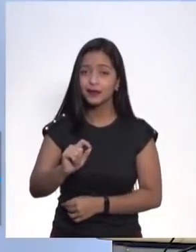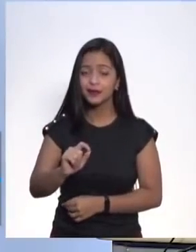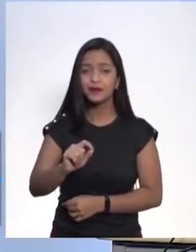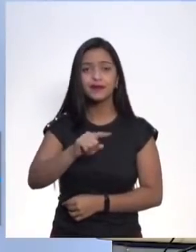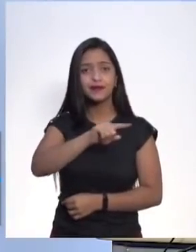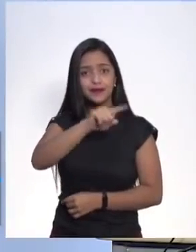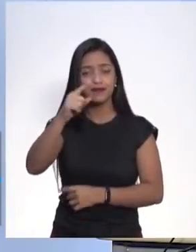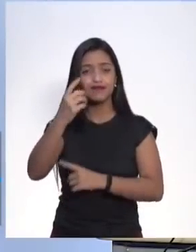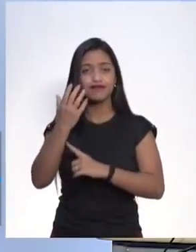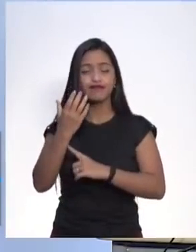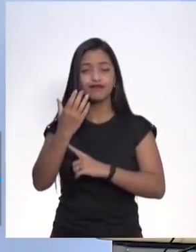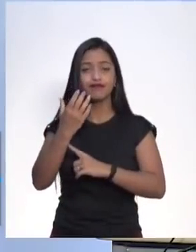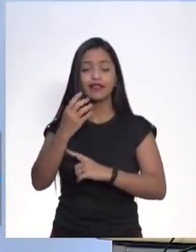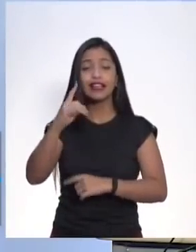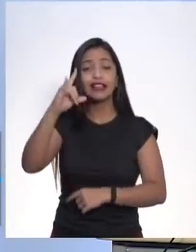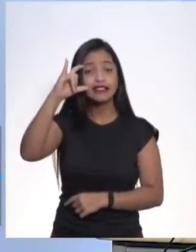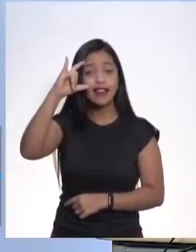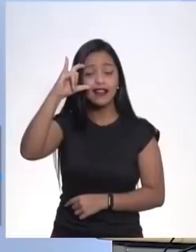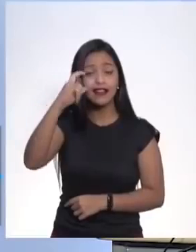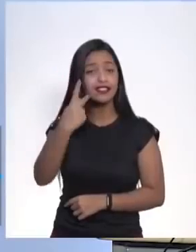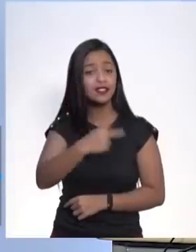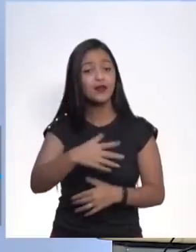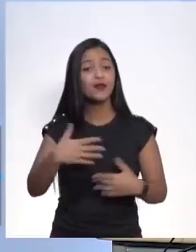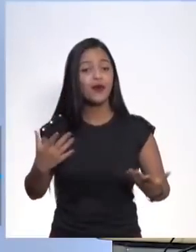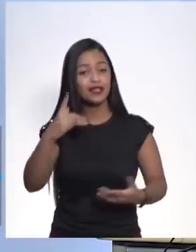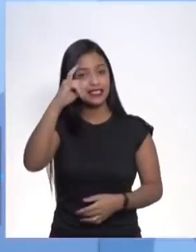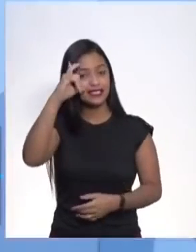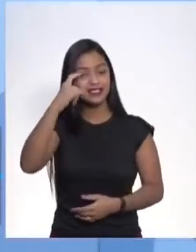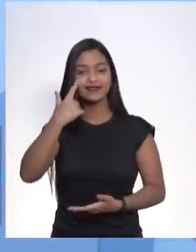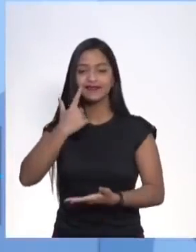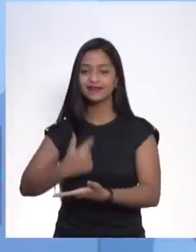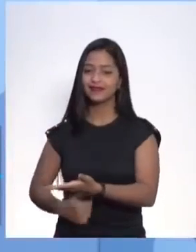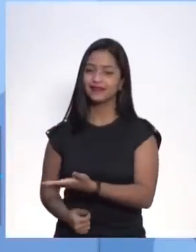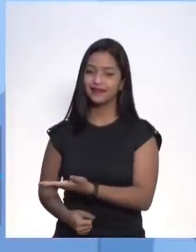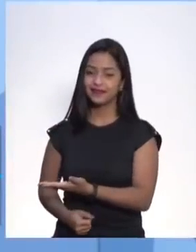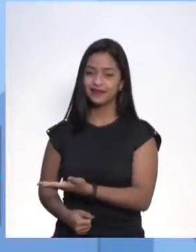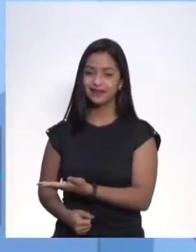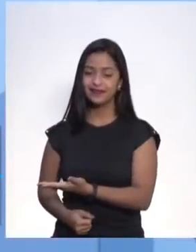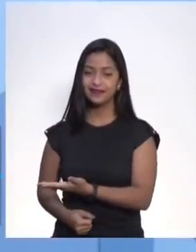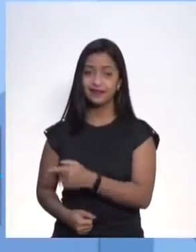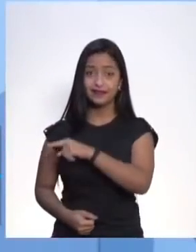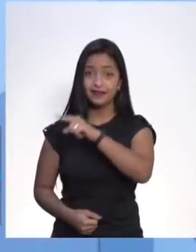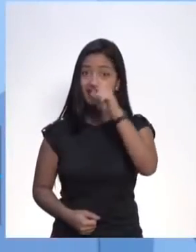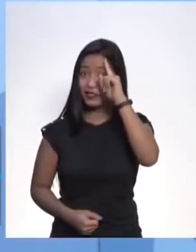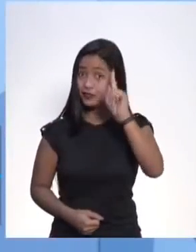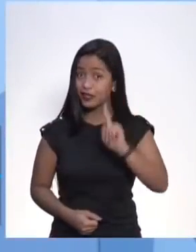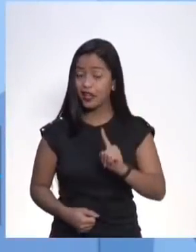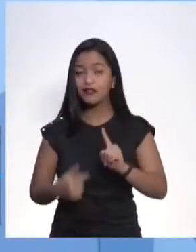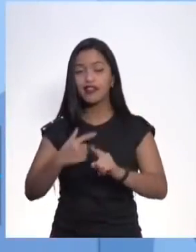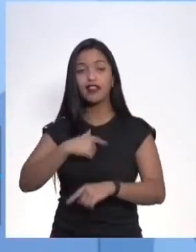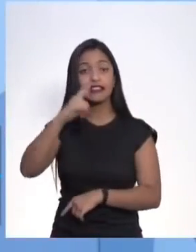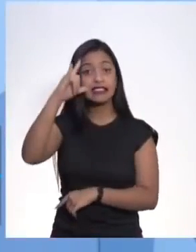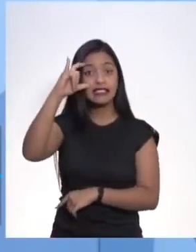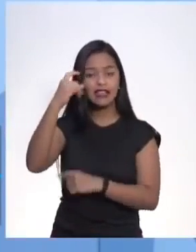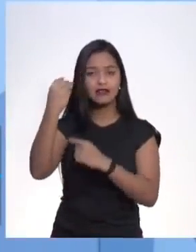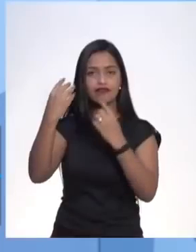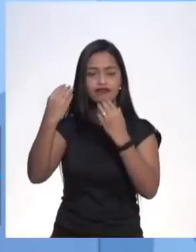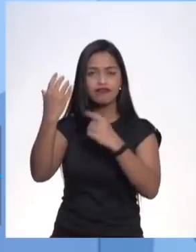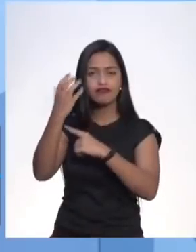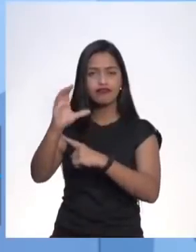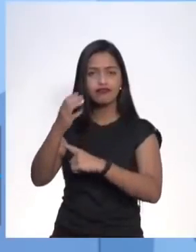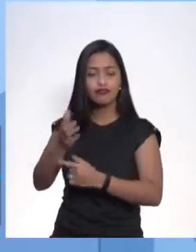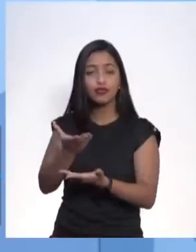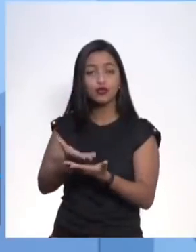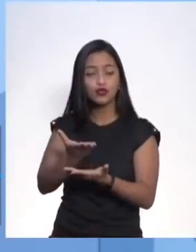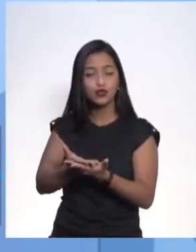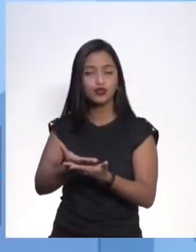o Instagram dela aí, né, Ana? Faz aí propaganda do seu Instagram. Sim. É, para quem não sabe, eu sou uma estudante de Grammar. Eu posto foto dos meus